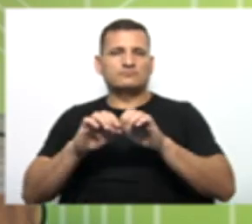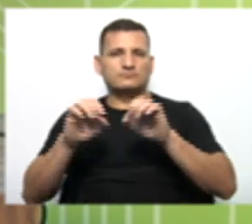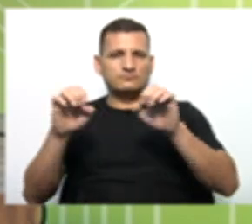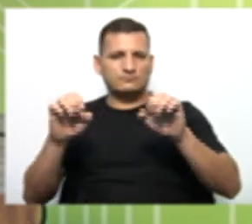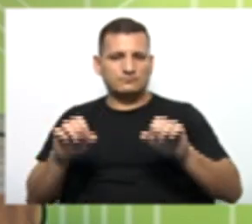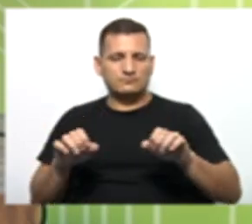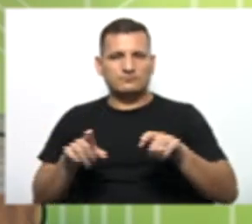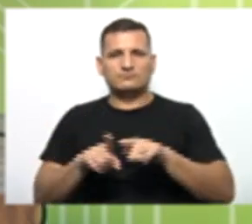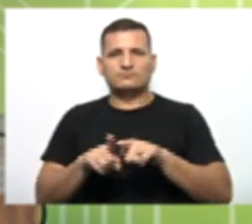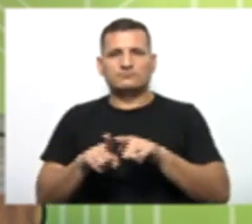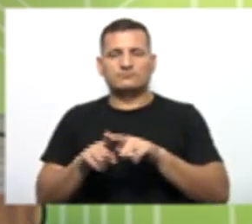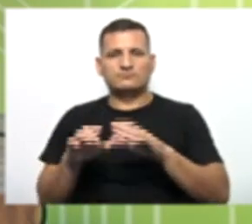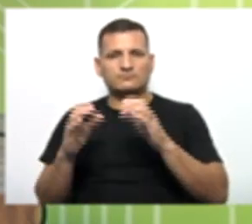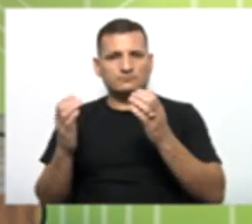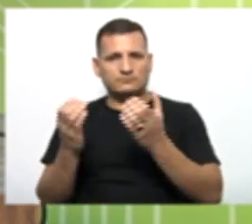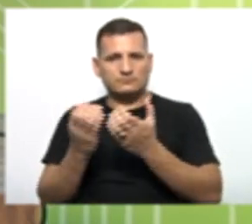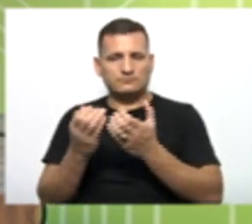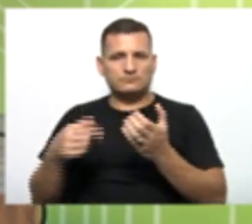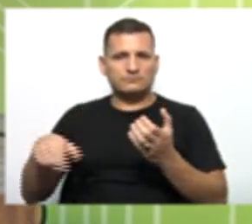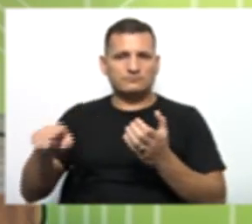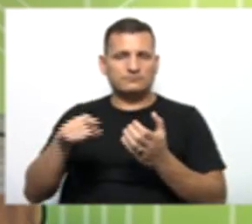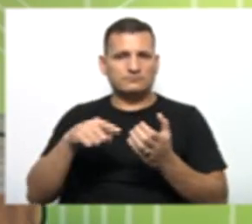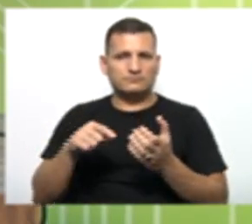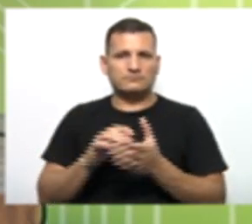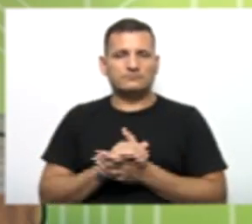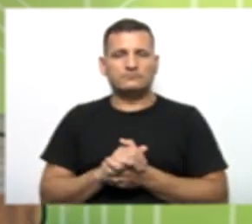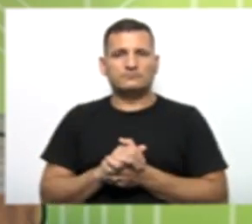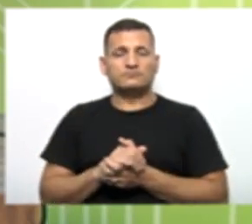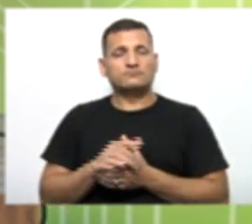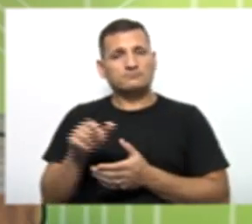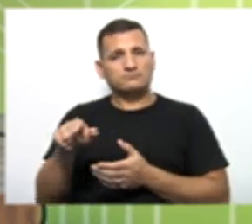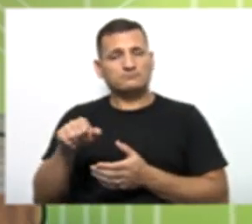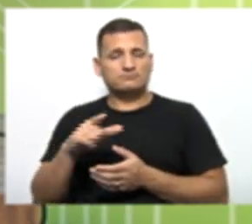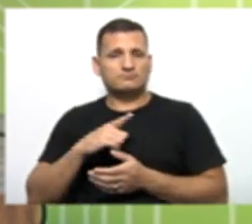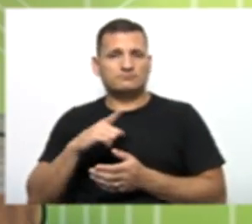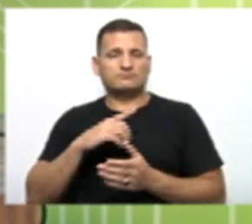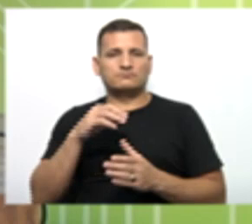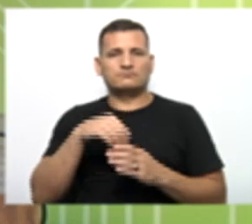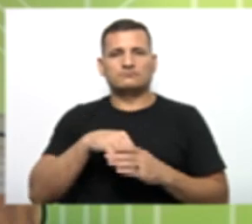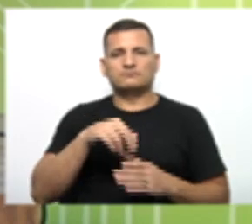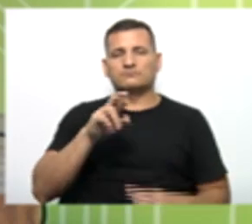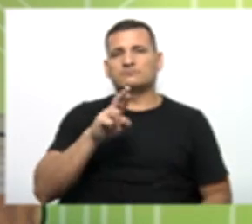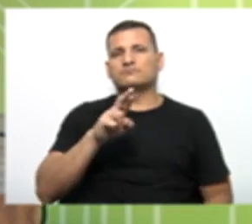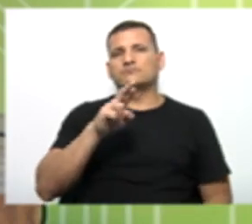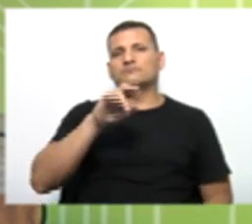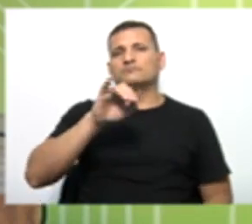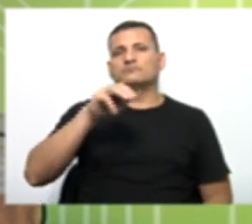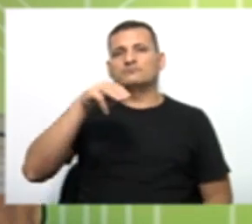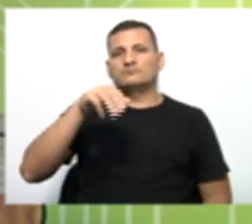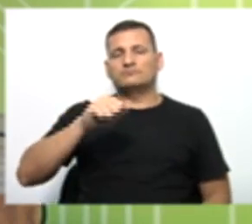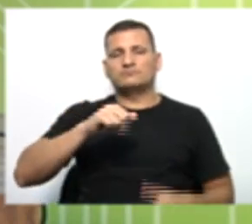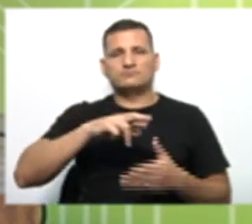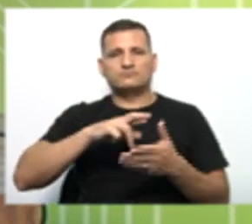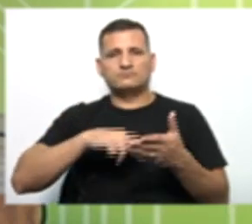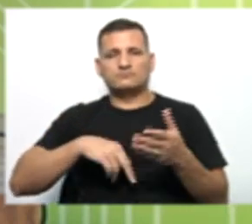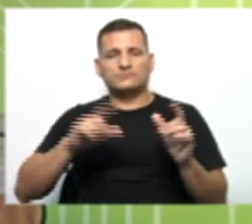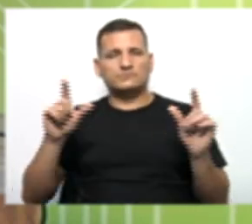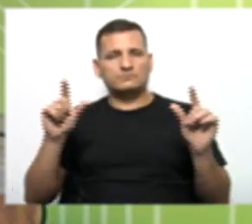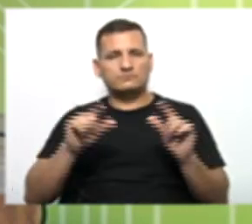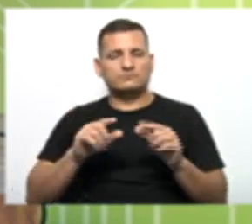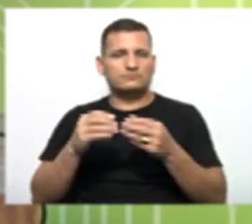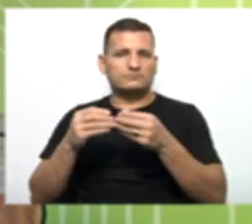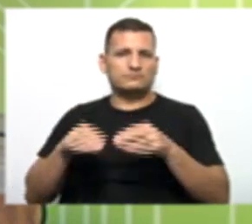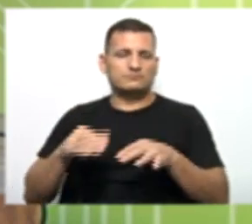para a comunidade do município. Justamente essas ações estavam previstas nesse relatório para minimizar esses impactos